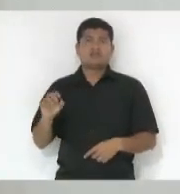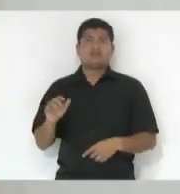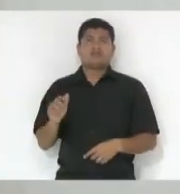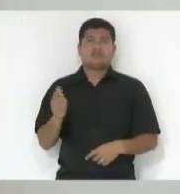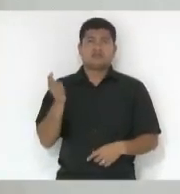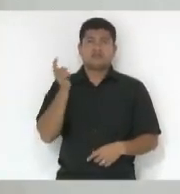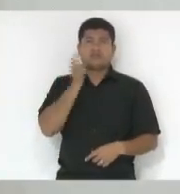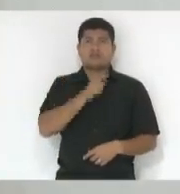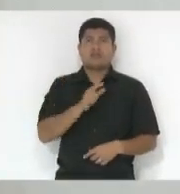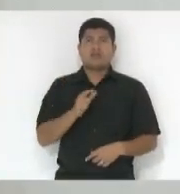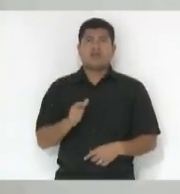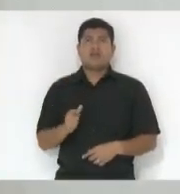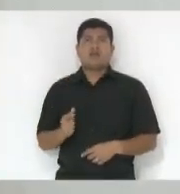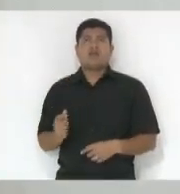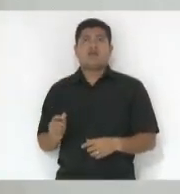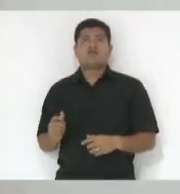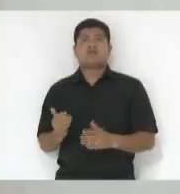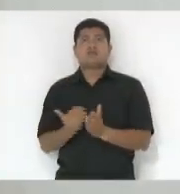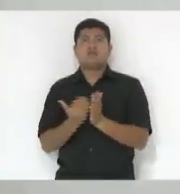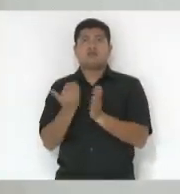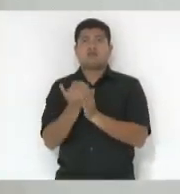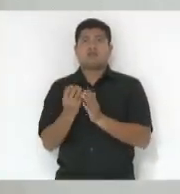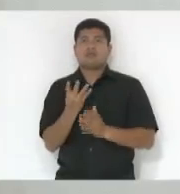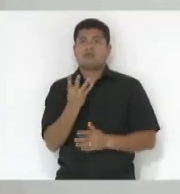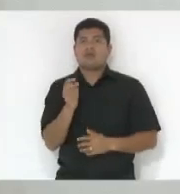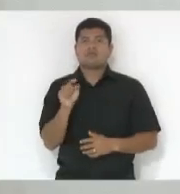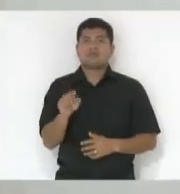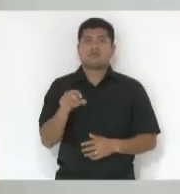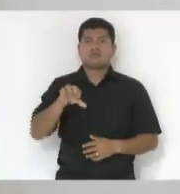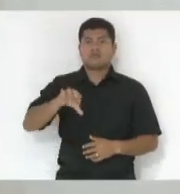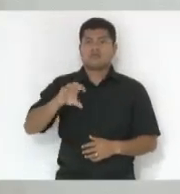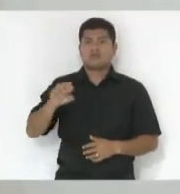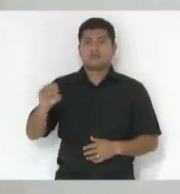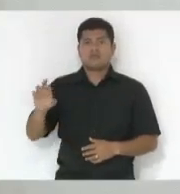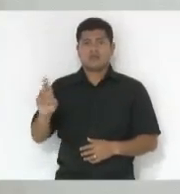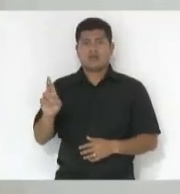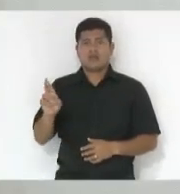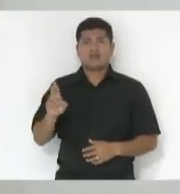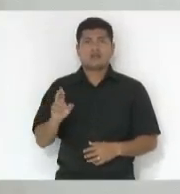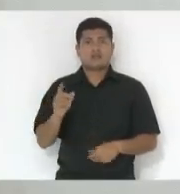sua remuneração um aumento de R$ 4.900.